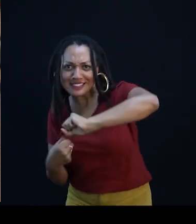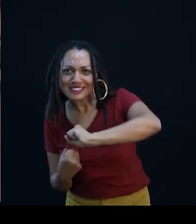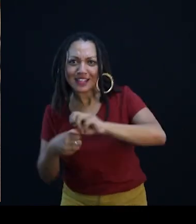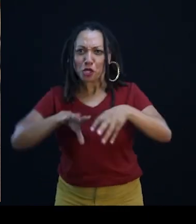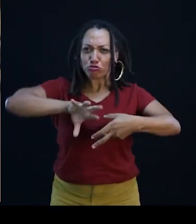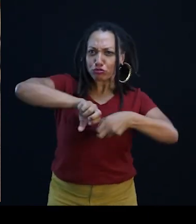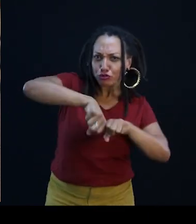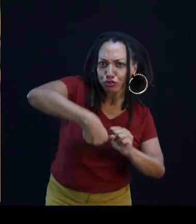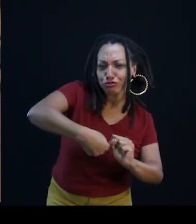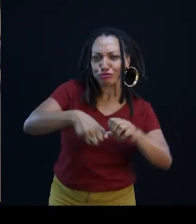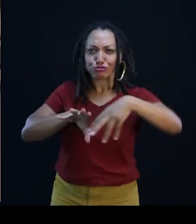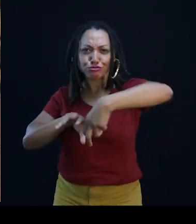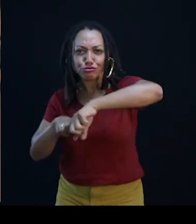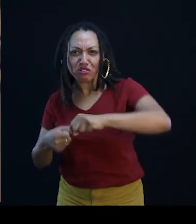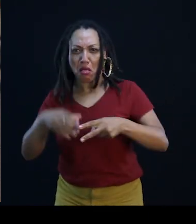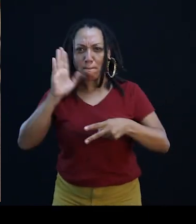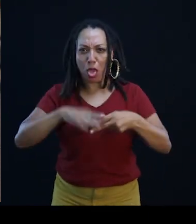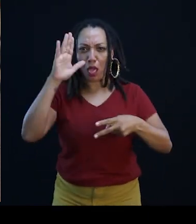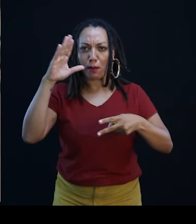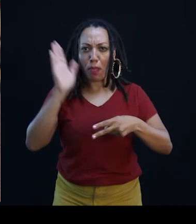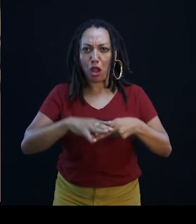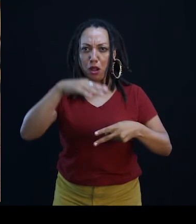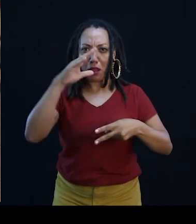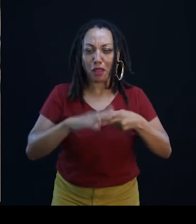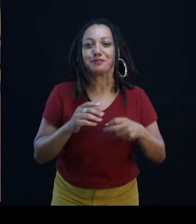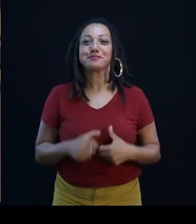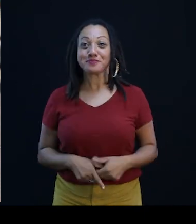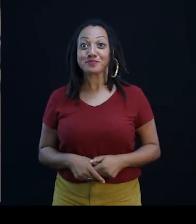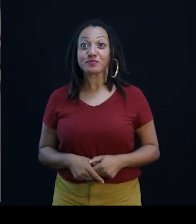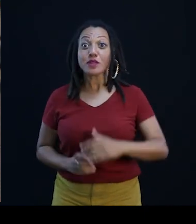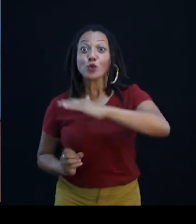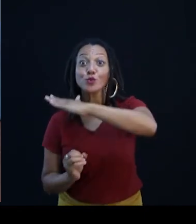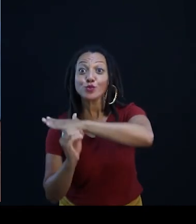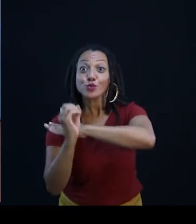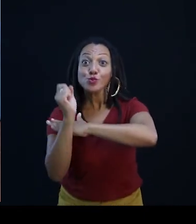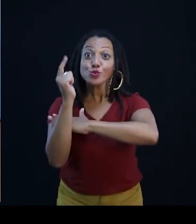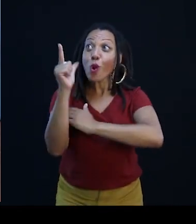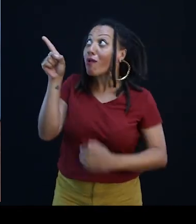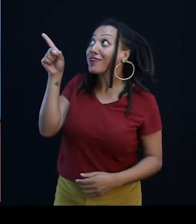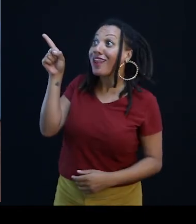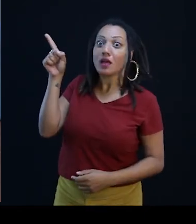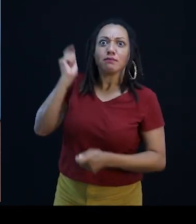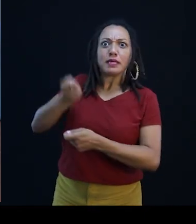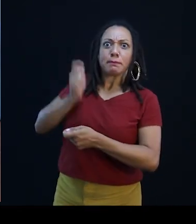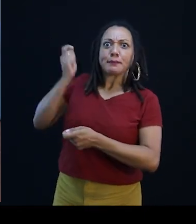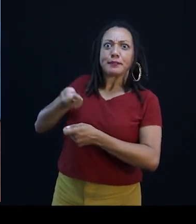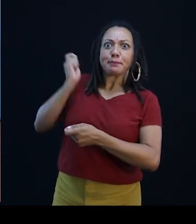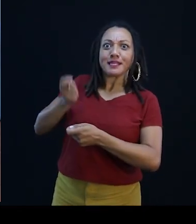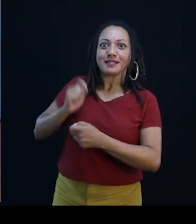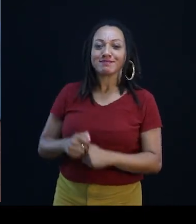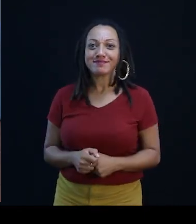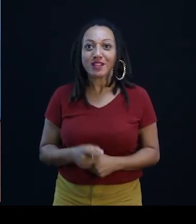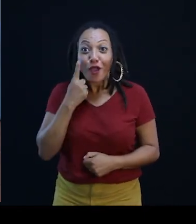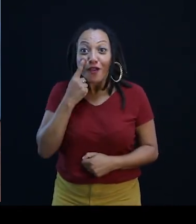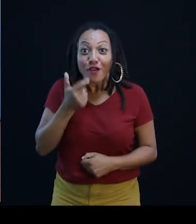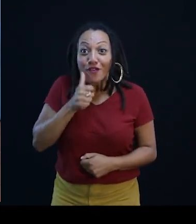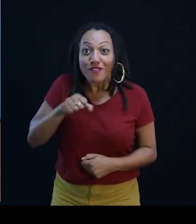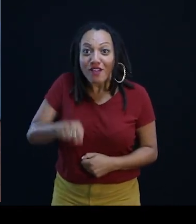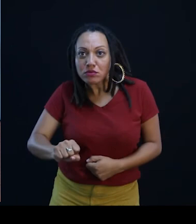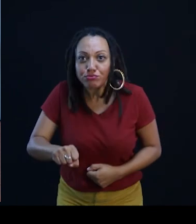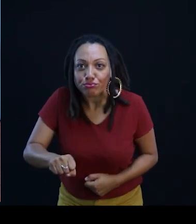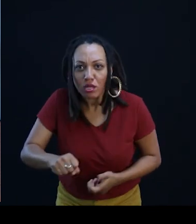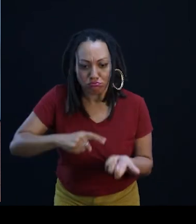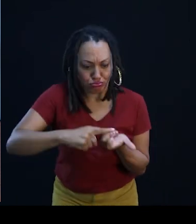torce, lavadeira. Quanto mais torce, mais cheira. E o sol vem nascendo ali. Eu vi